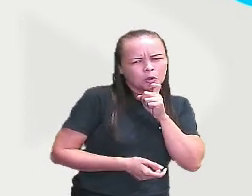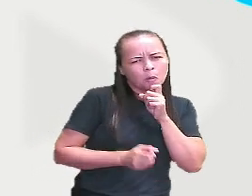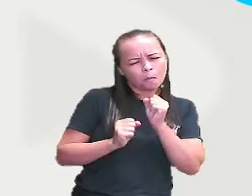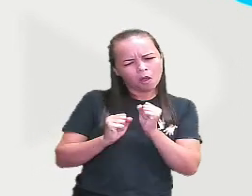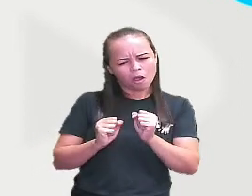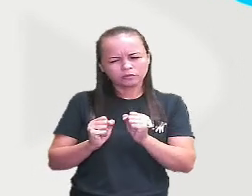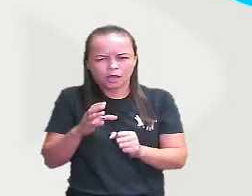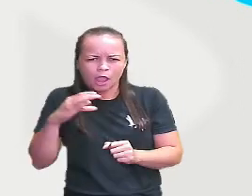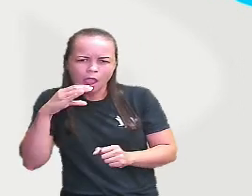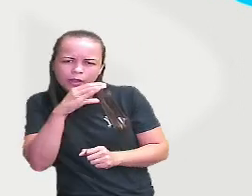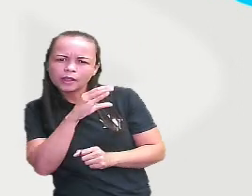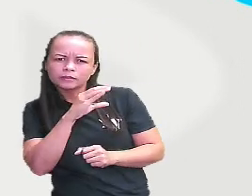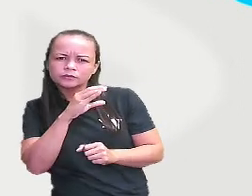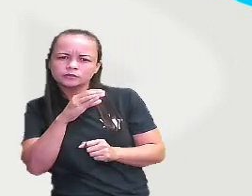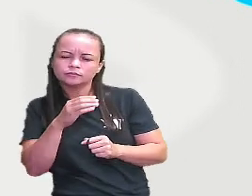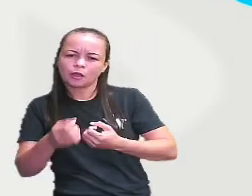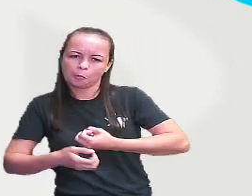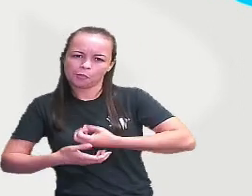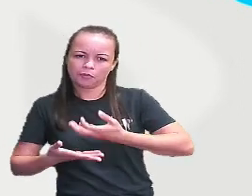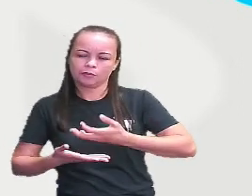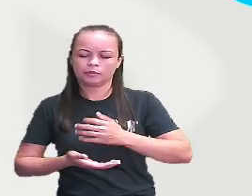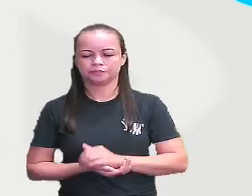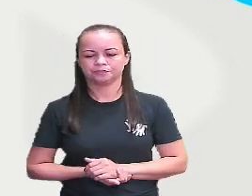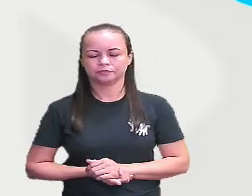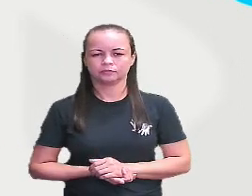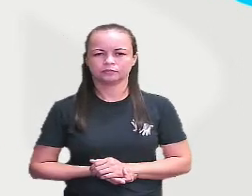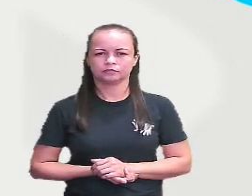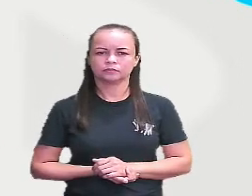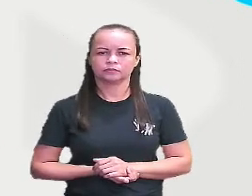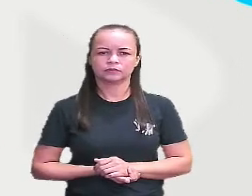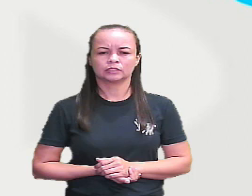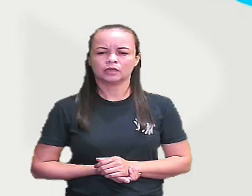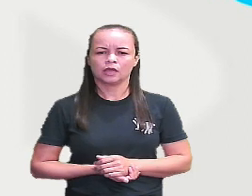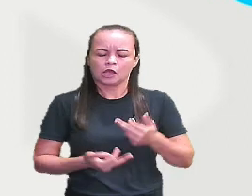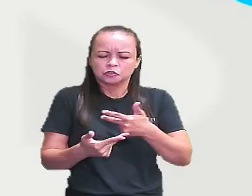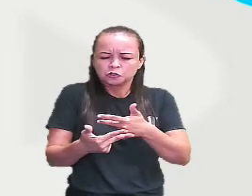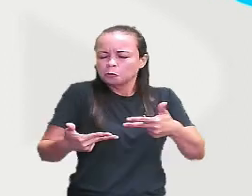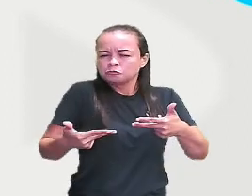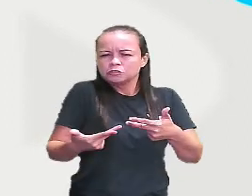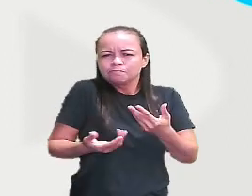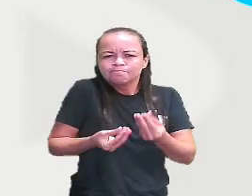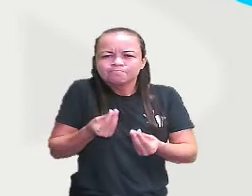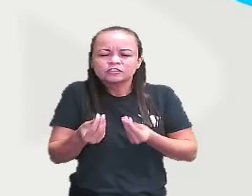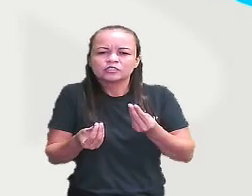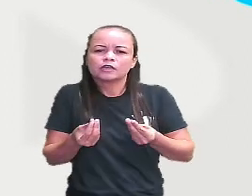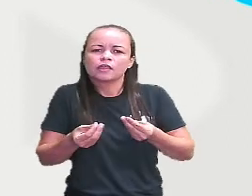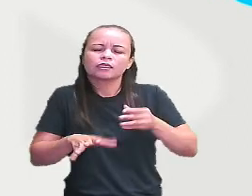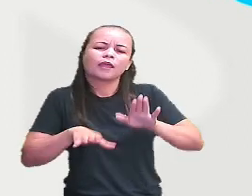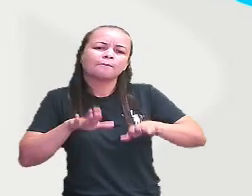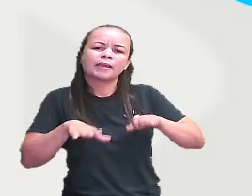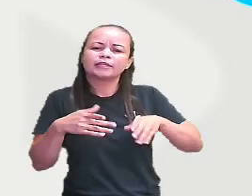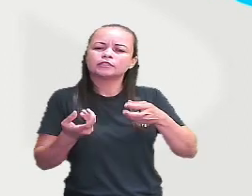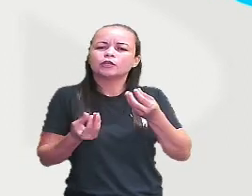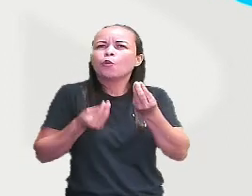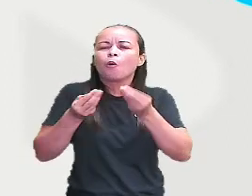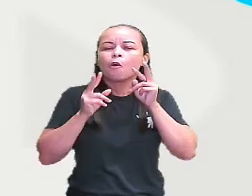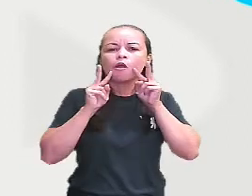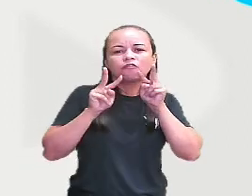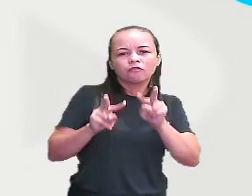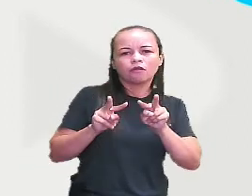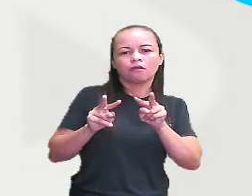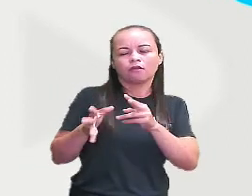poema. Então vamos lá. As coisas têm muito jeito de ser. Depende do jeito que a gente vê.